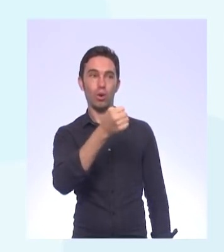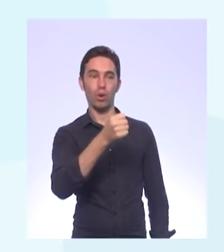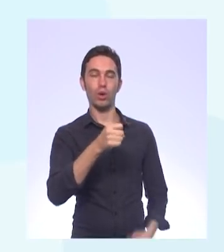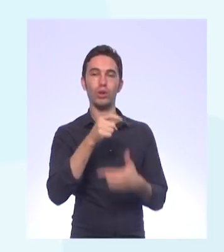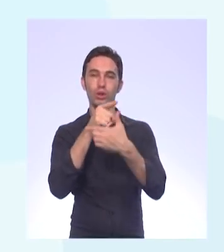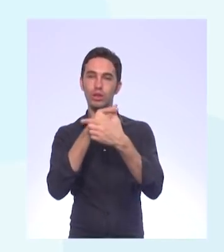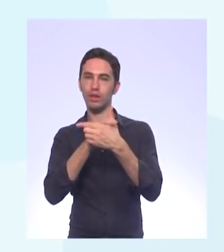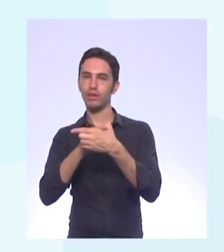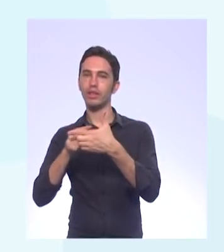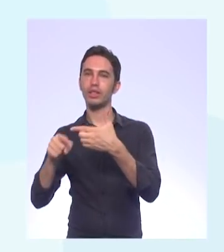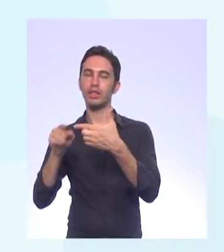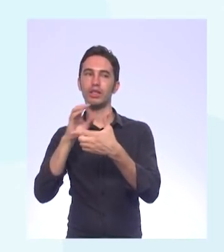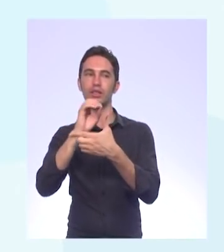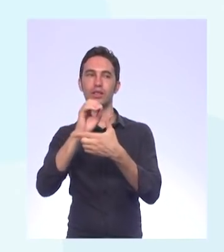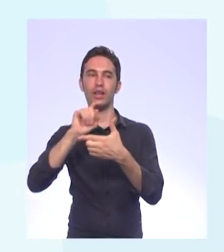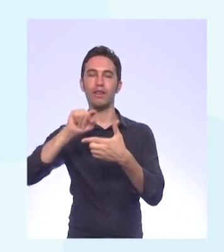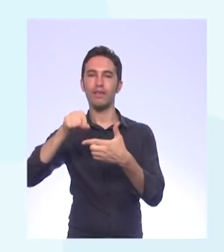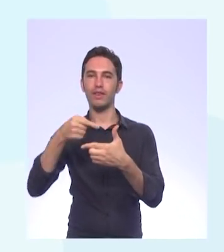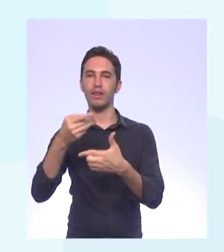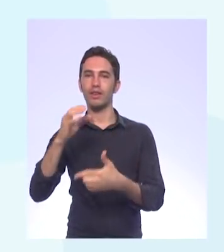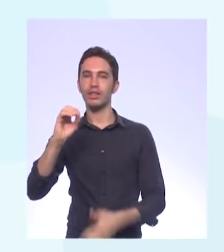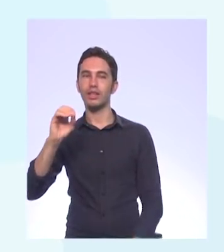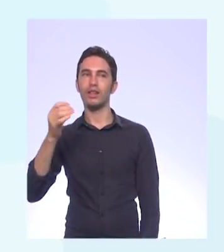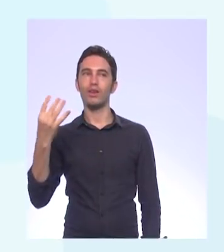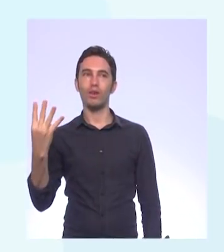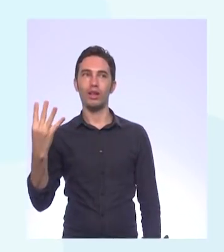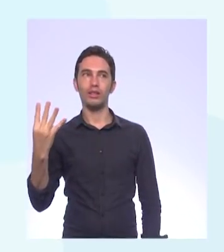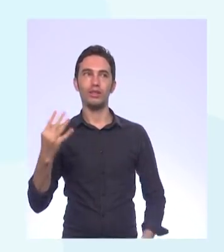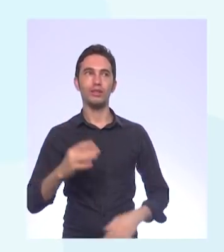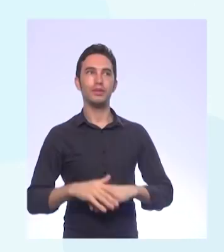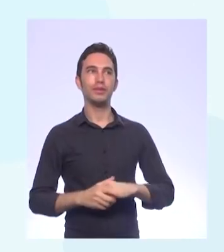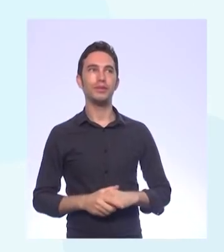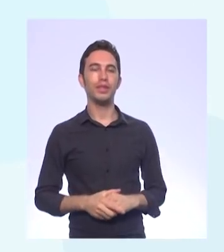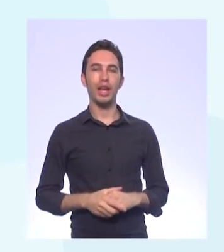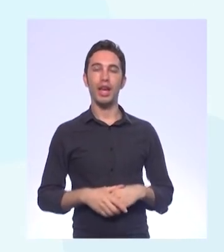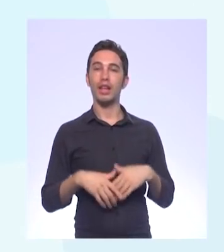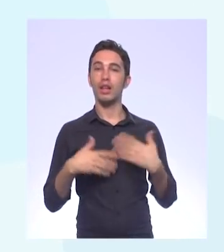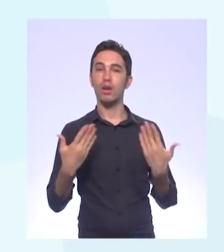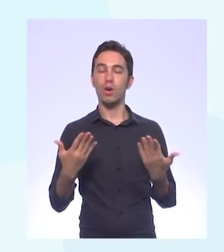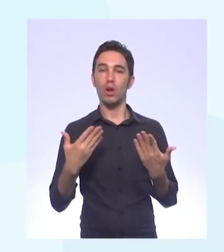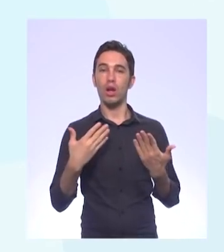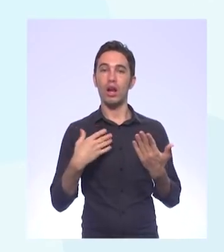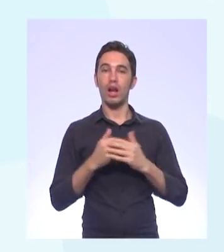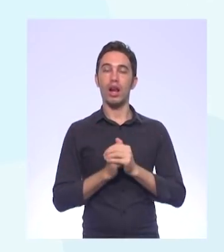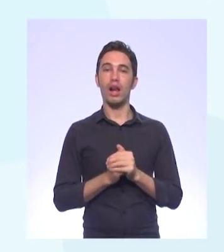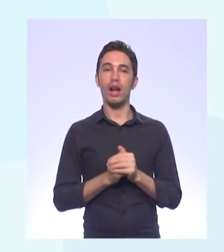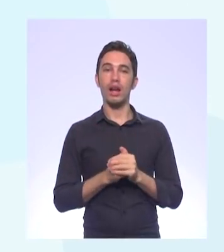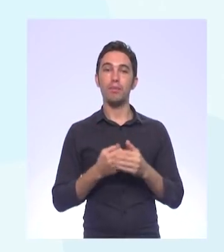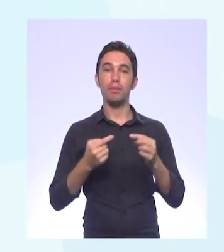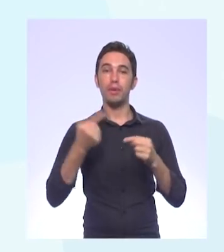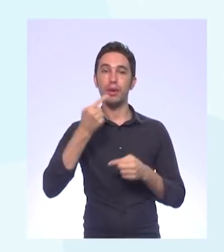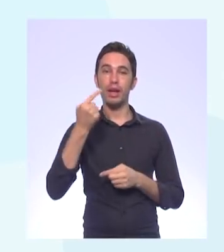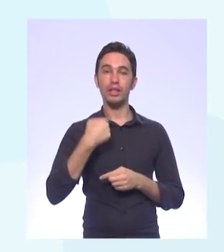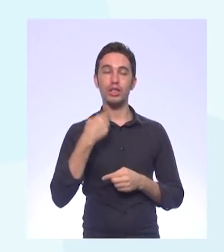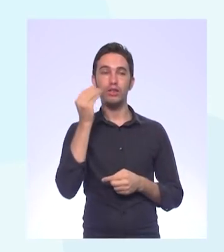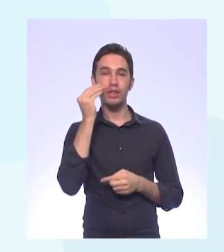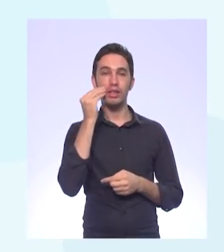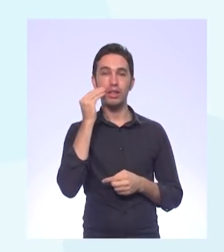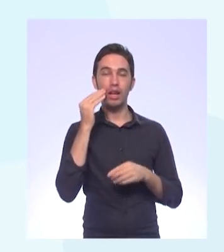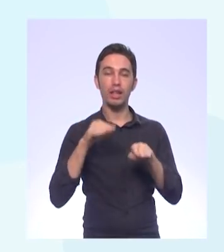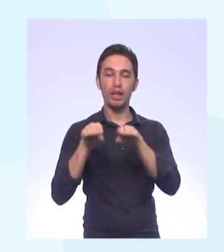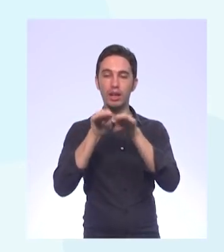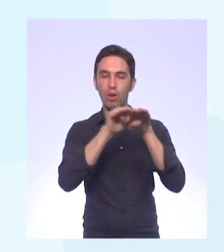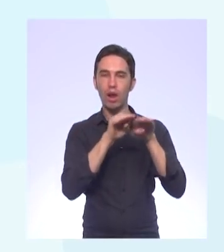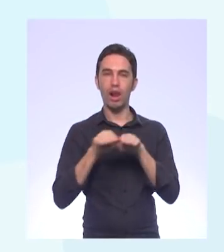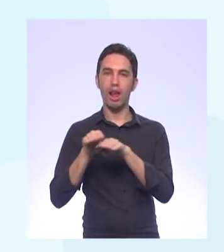004 ou quatro centésimos primeira coisa que a gente faz é igual as casas decimais Tá certo então aqui eu tenho